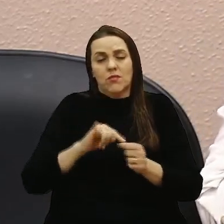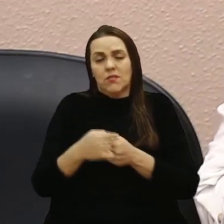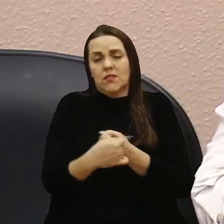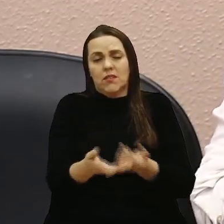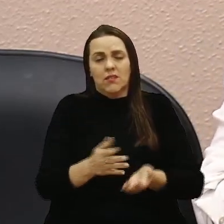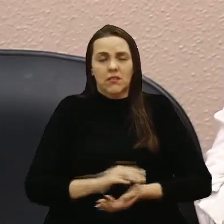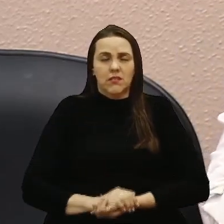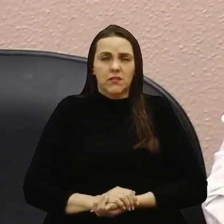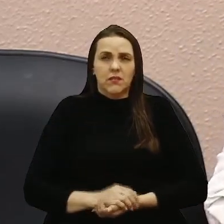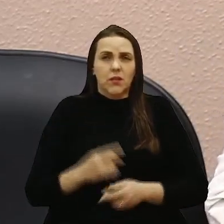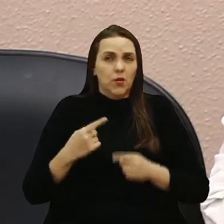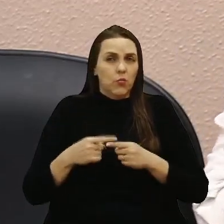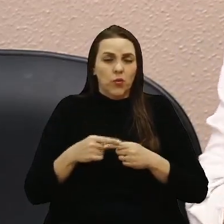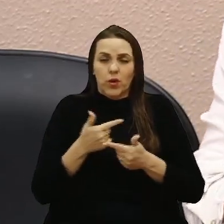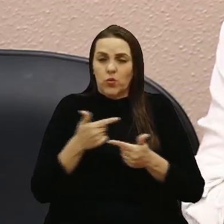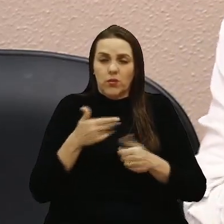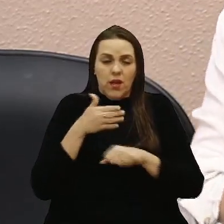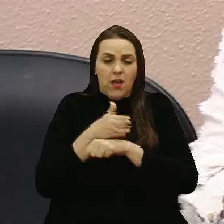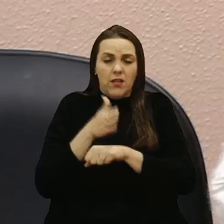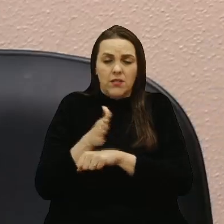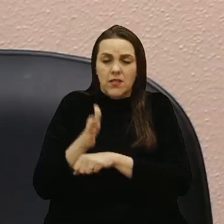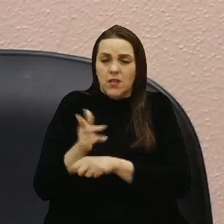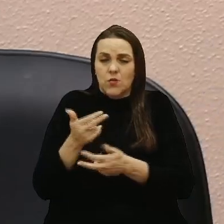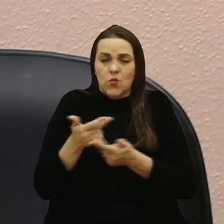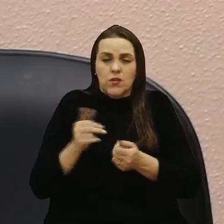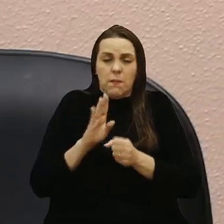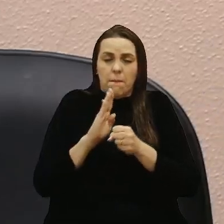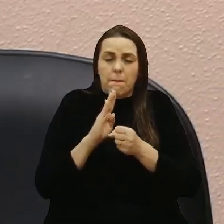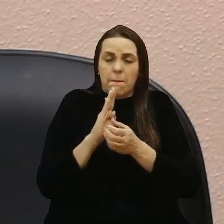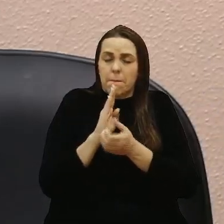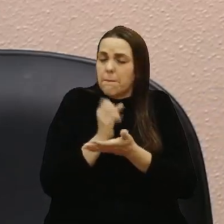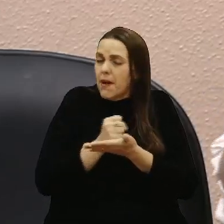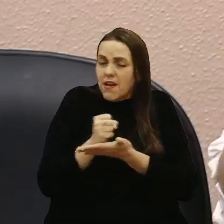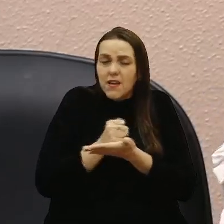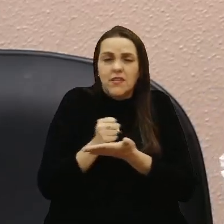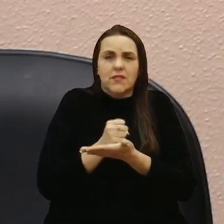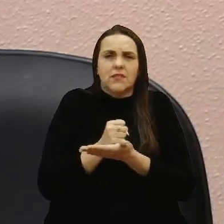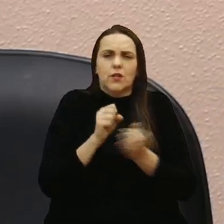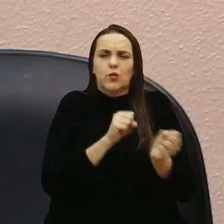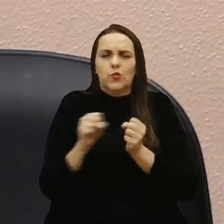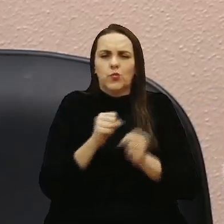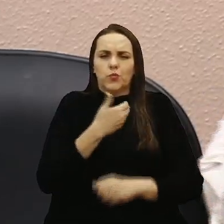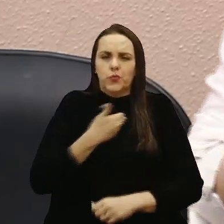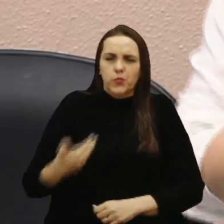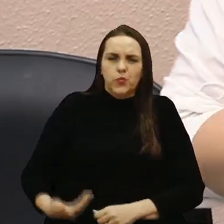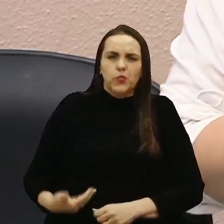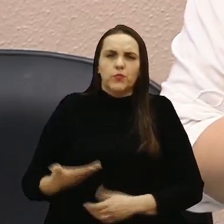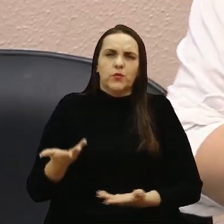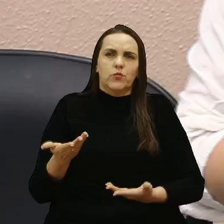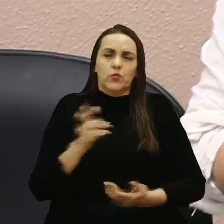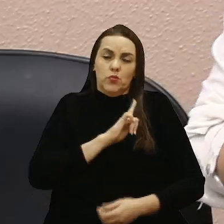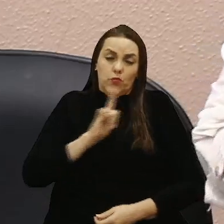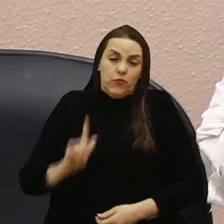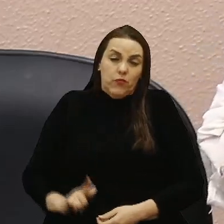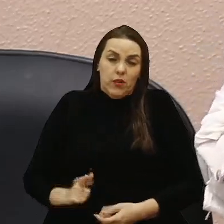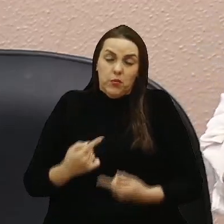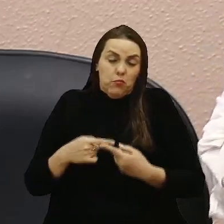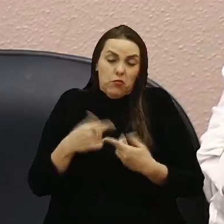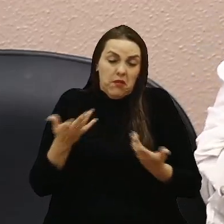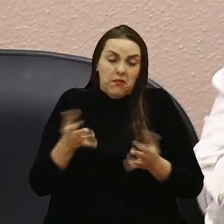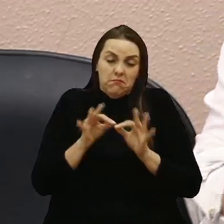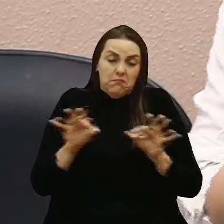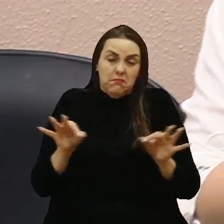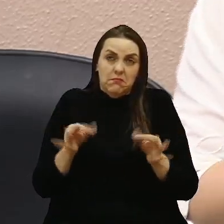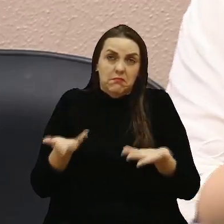porque muitas vezes não tem acesso às questões básicas do poder público, do Estado, porque simplesmente o